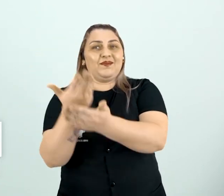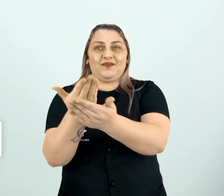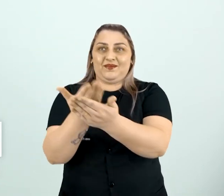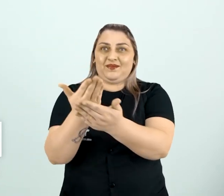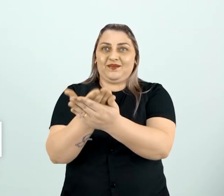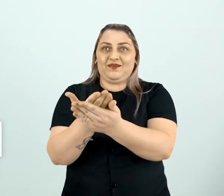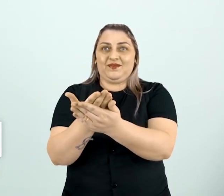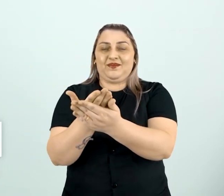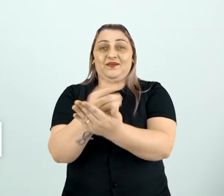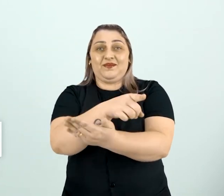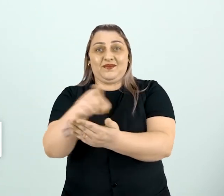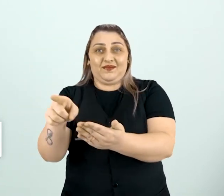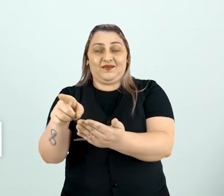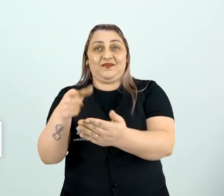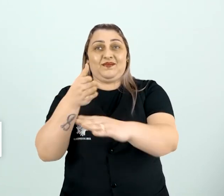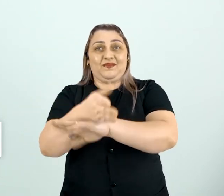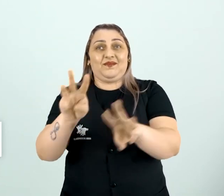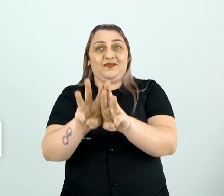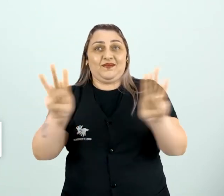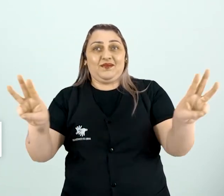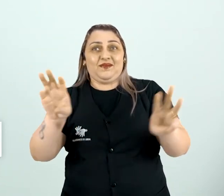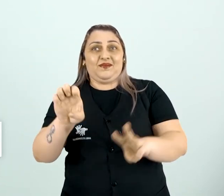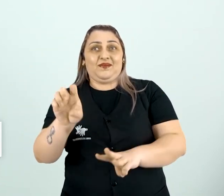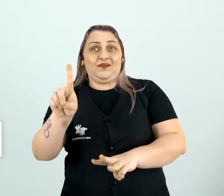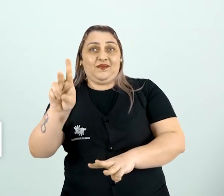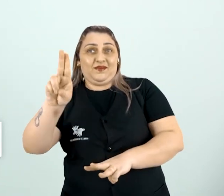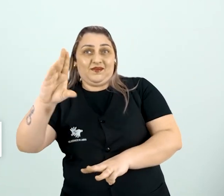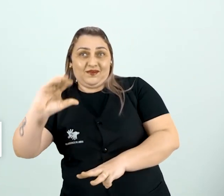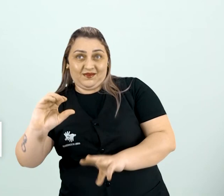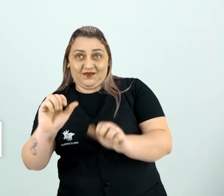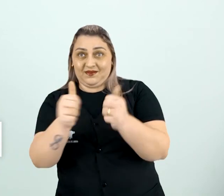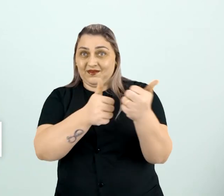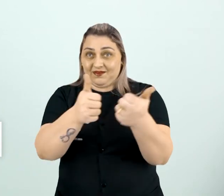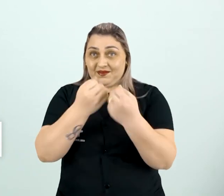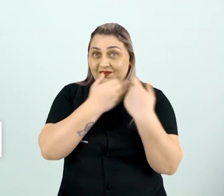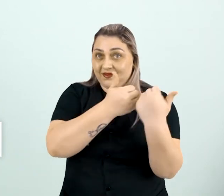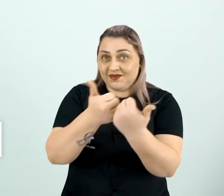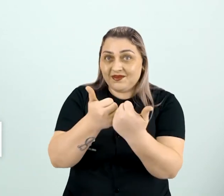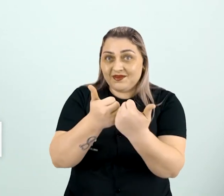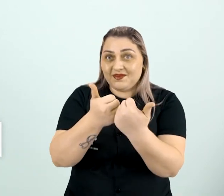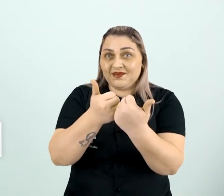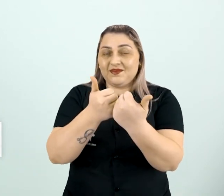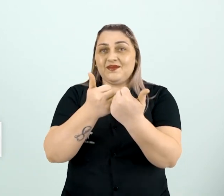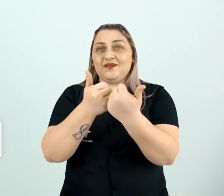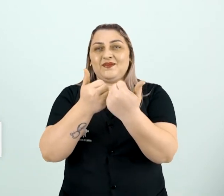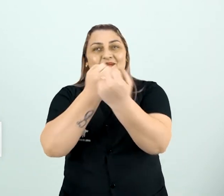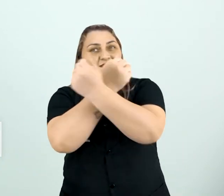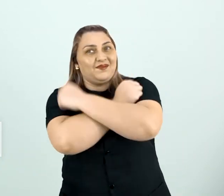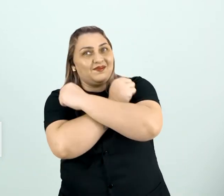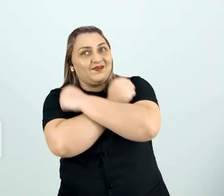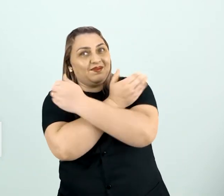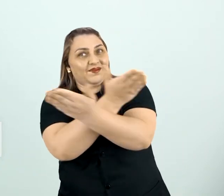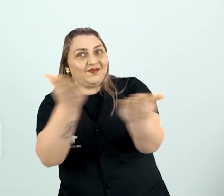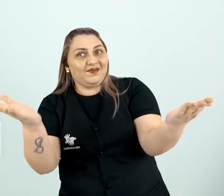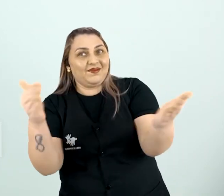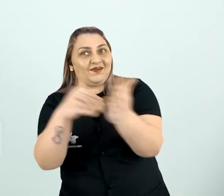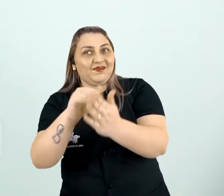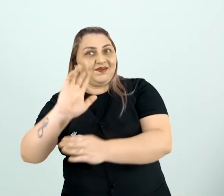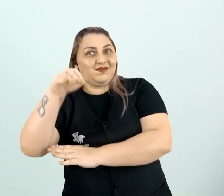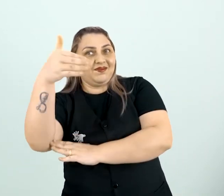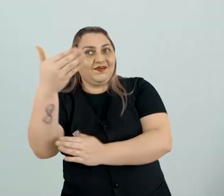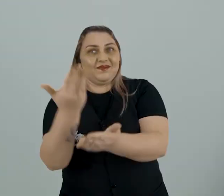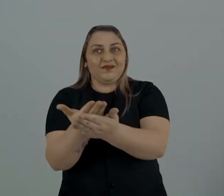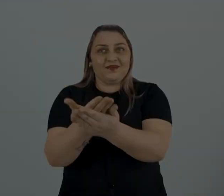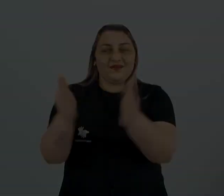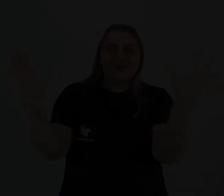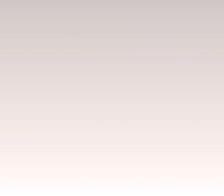aulas, vocês acessem a plataforma Eduque, tá bom? Um grande abraço e até mais!